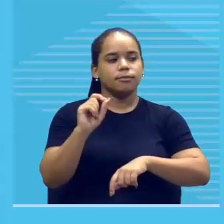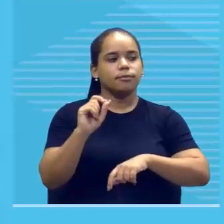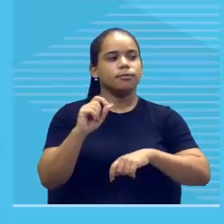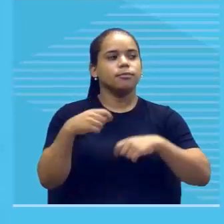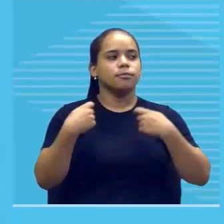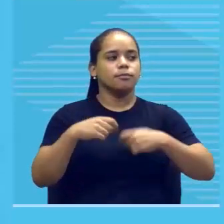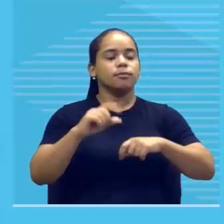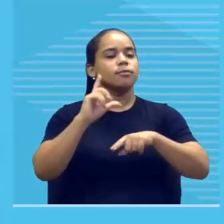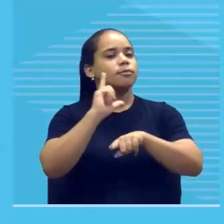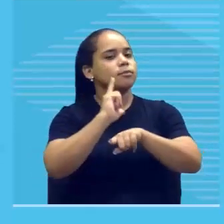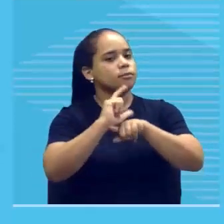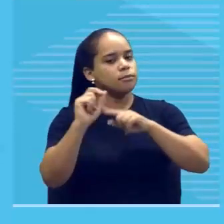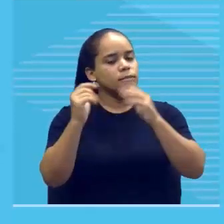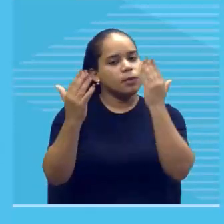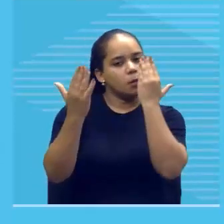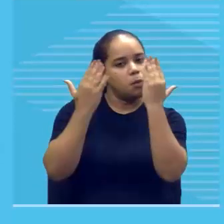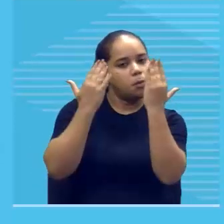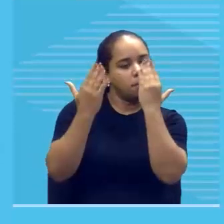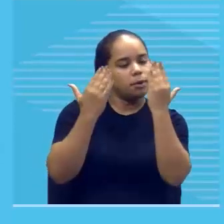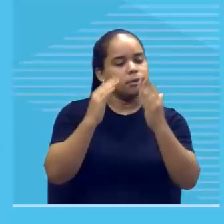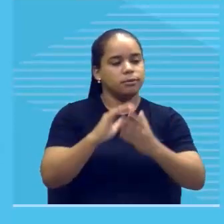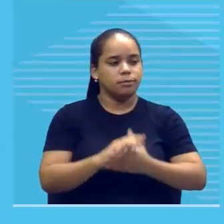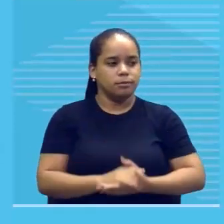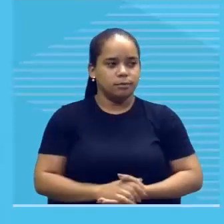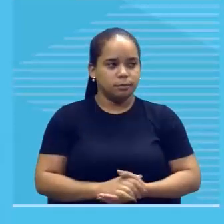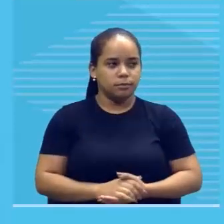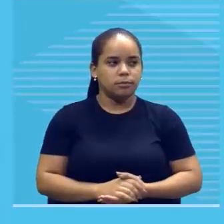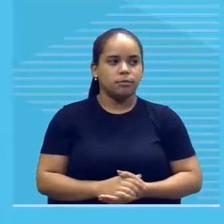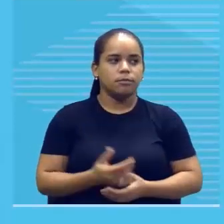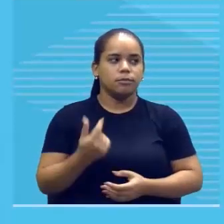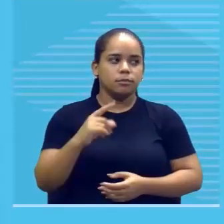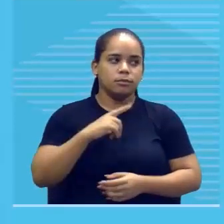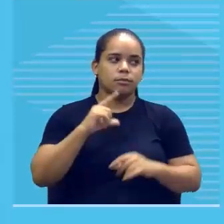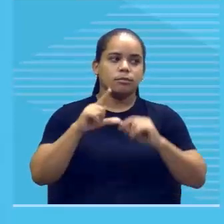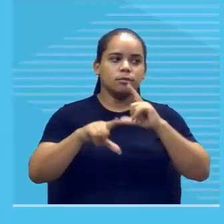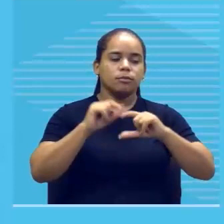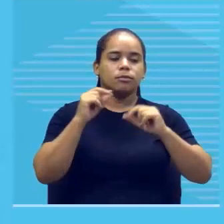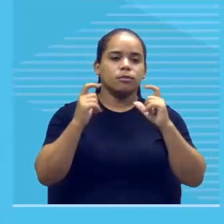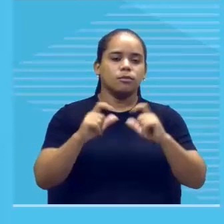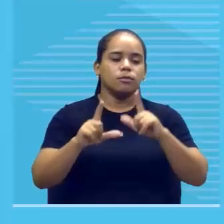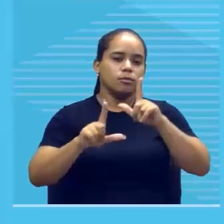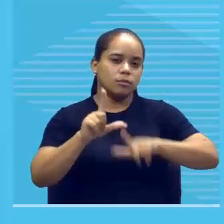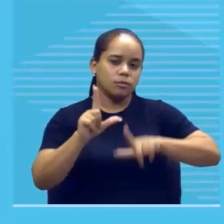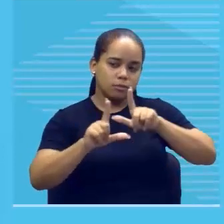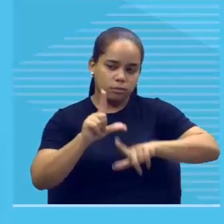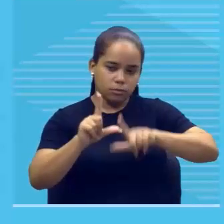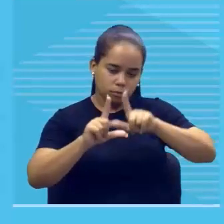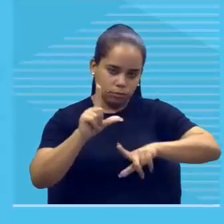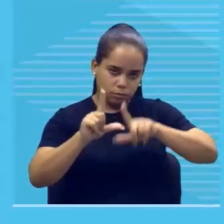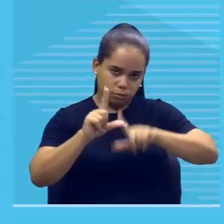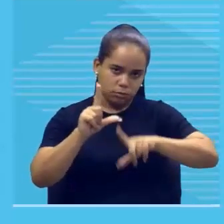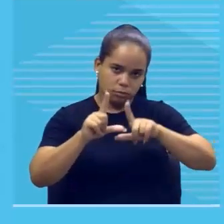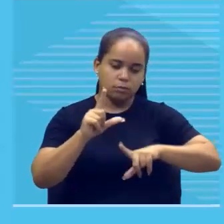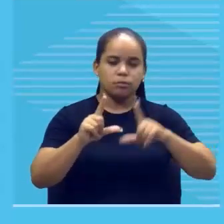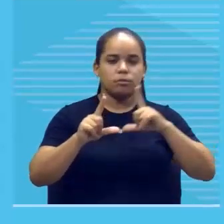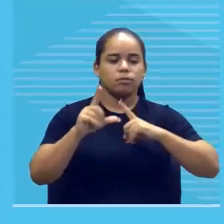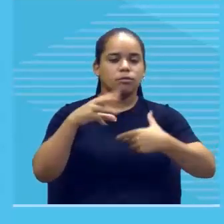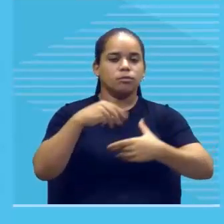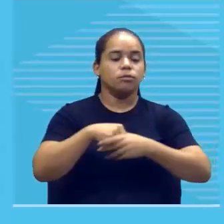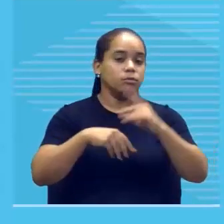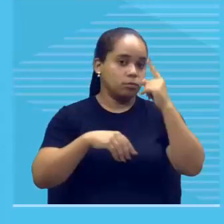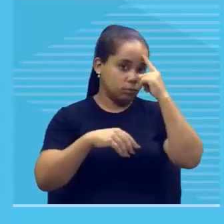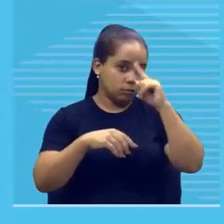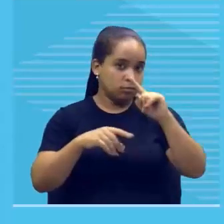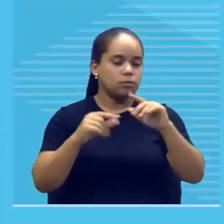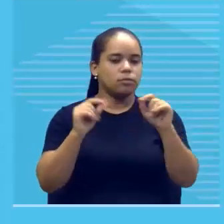sair comparando e eu vou pegar onde é que tá a minha variável minha variável tá em dias eu